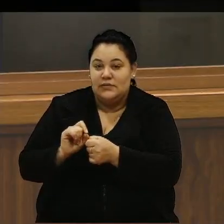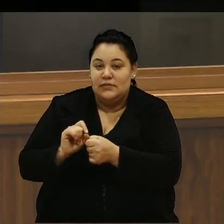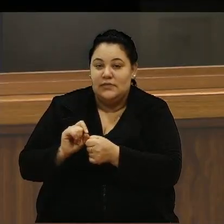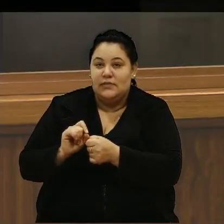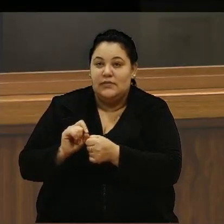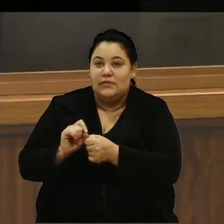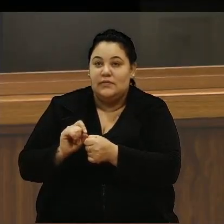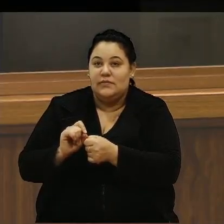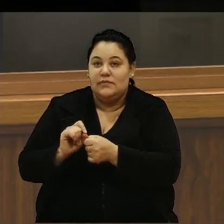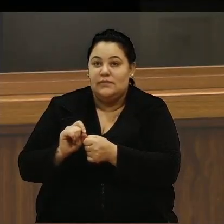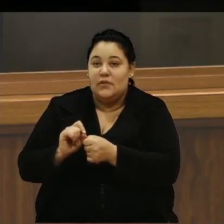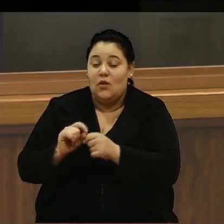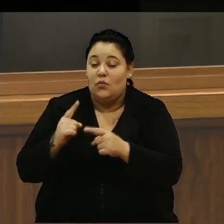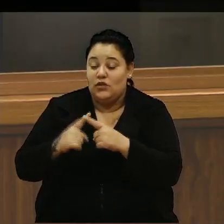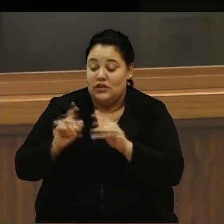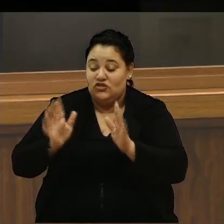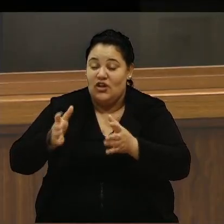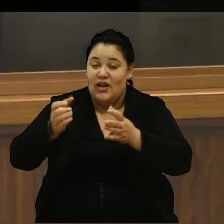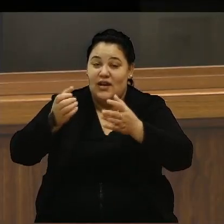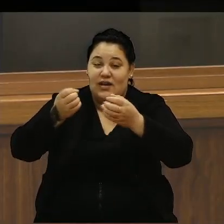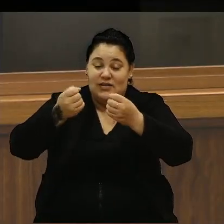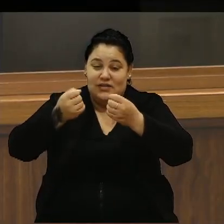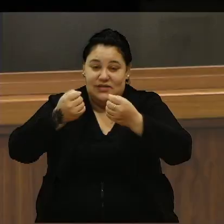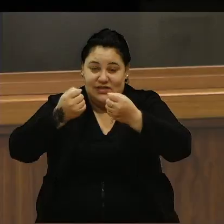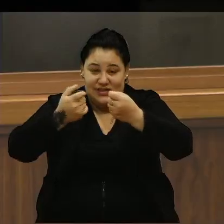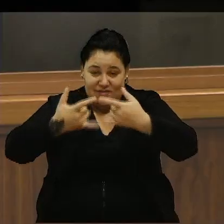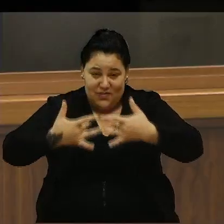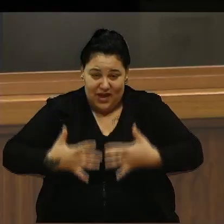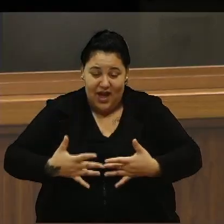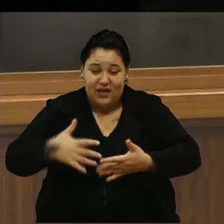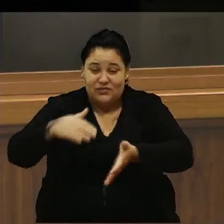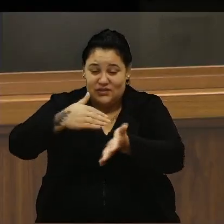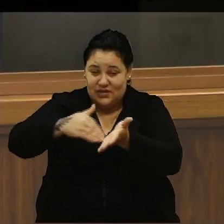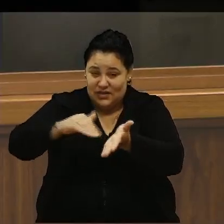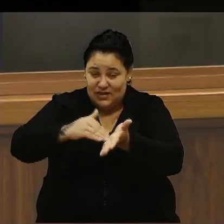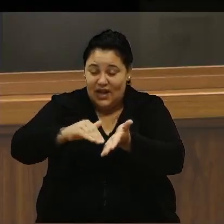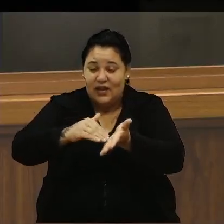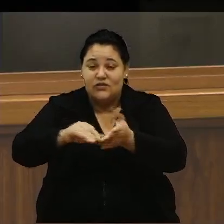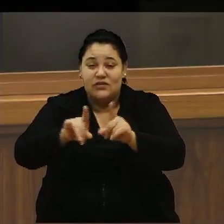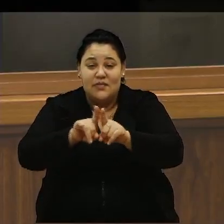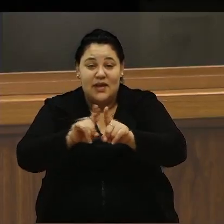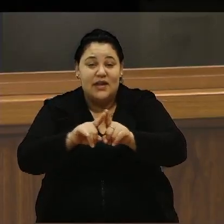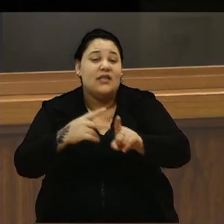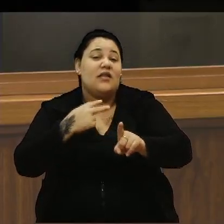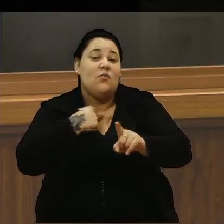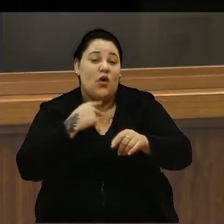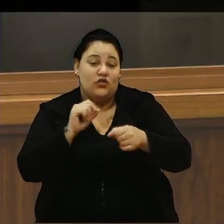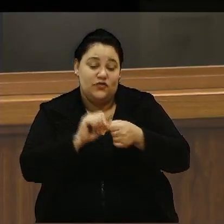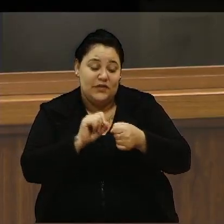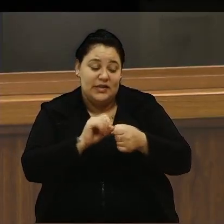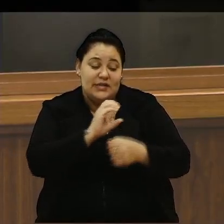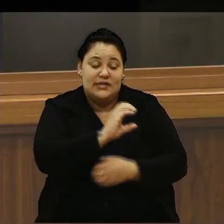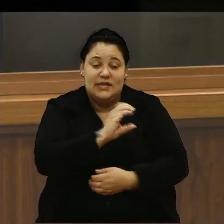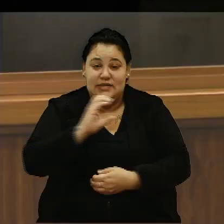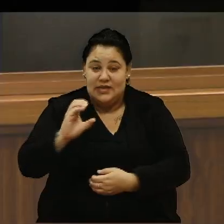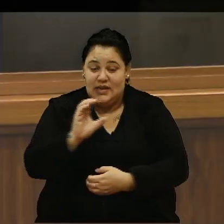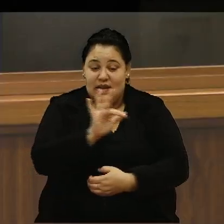está pacificado que o secretário, né, que não pode exercer CC e